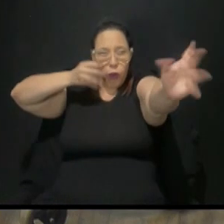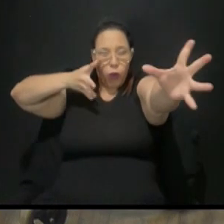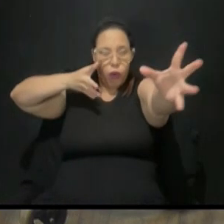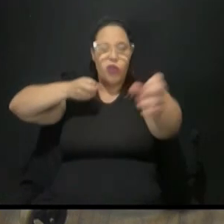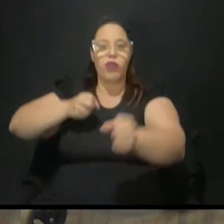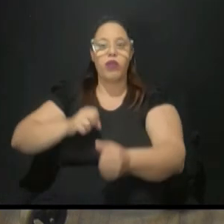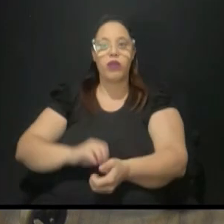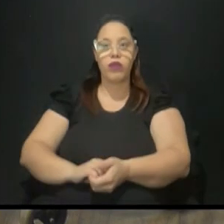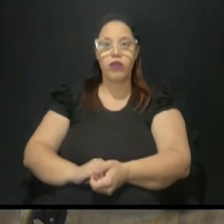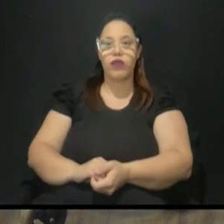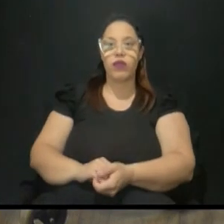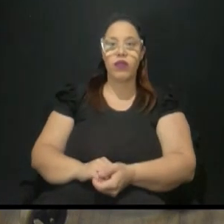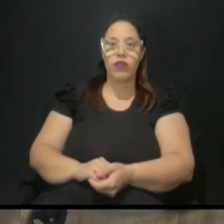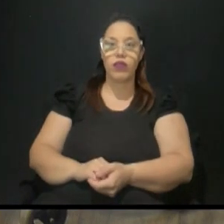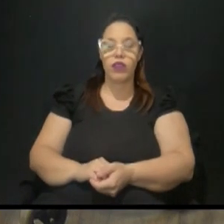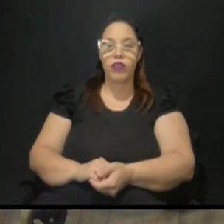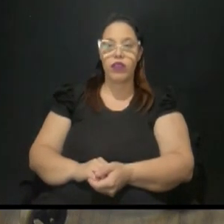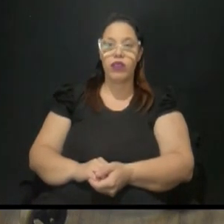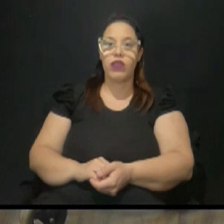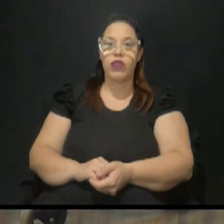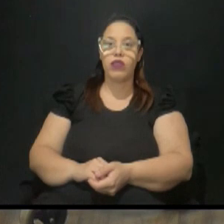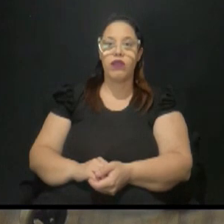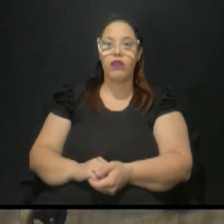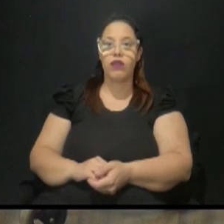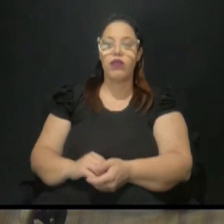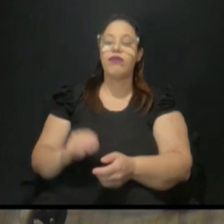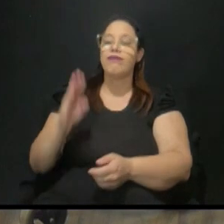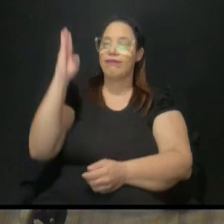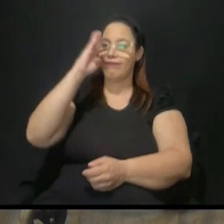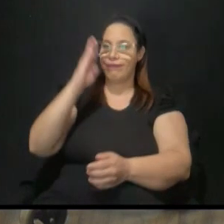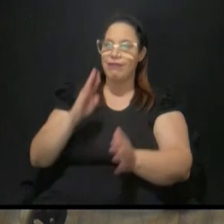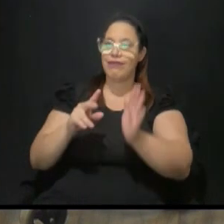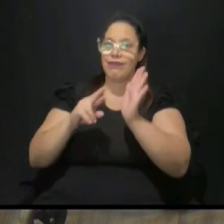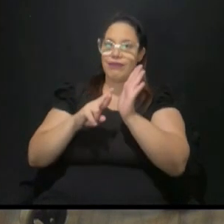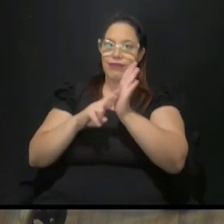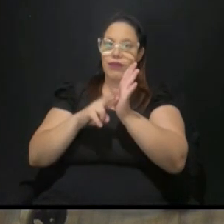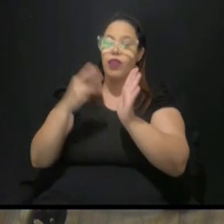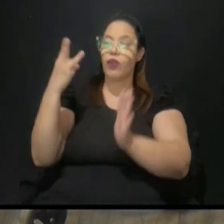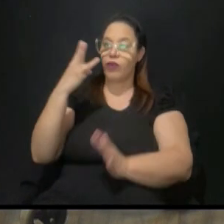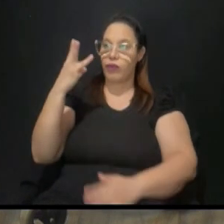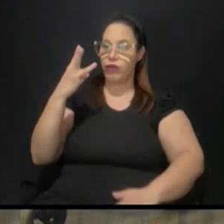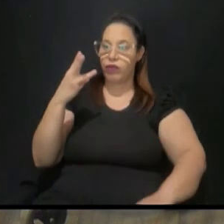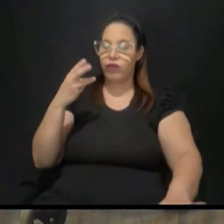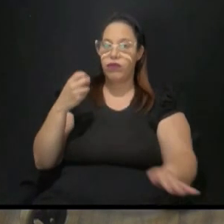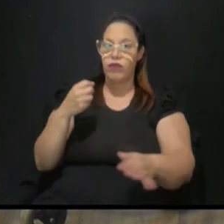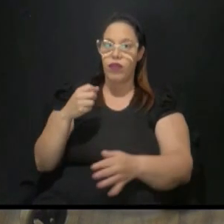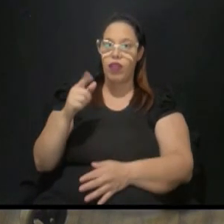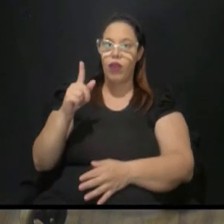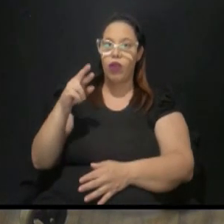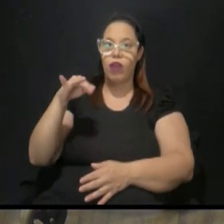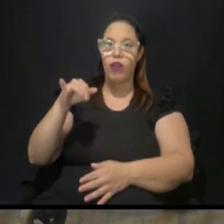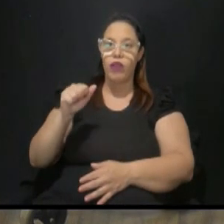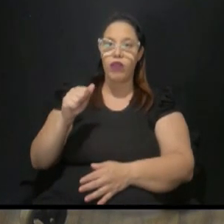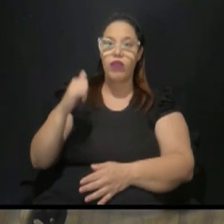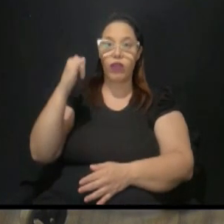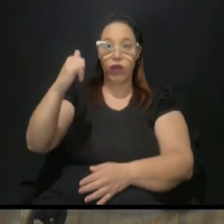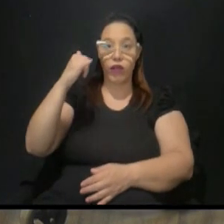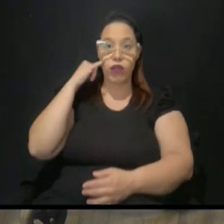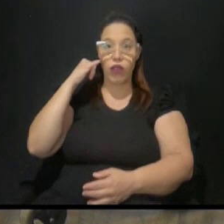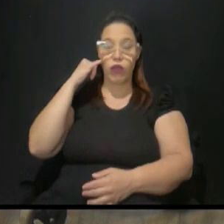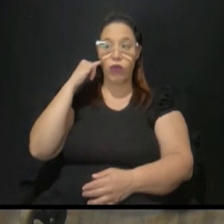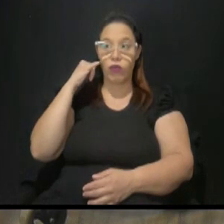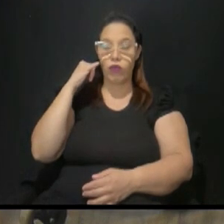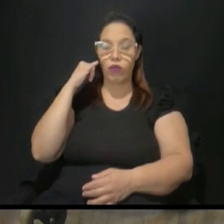temos representantes brasileiros. Tá? E uma terceira coisa, a Luana passou um telefone aqui de contato para quem